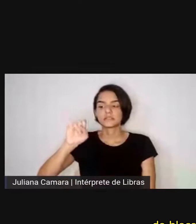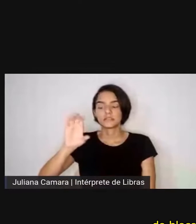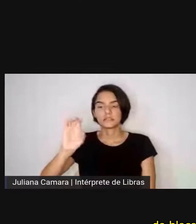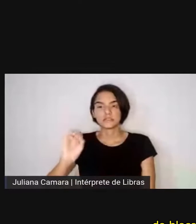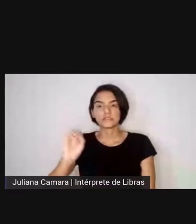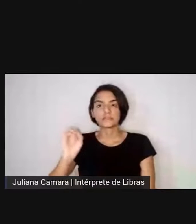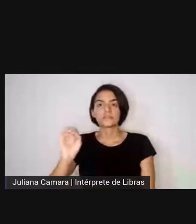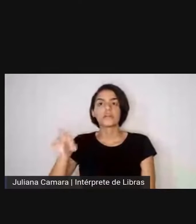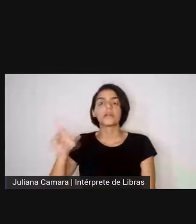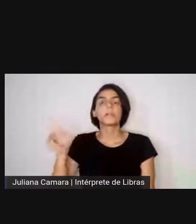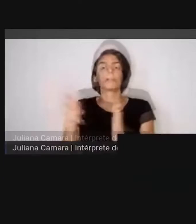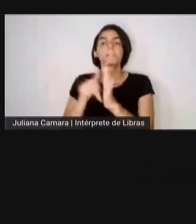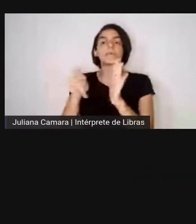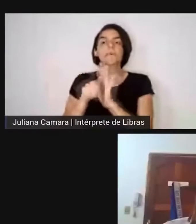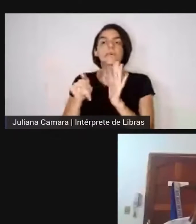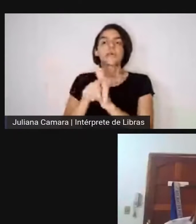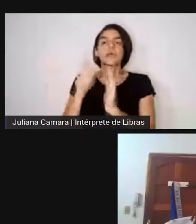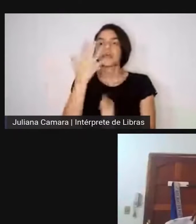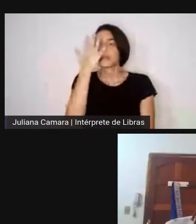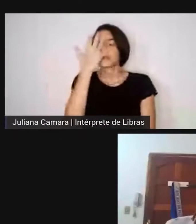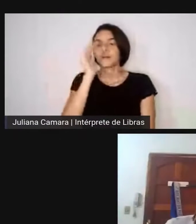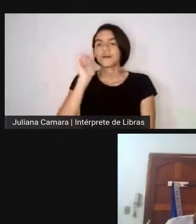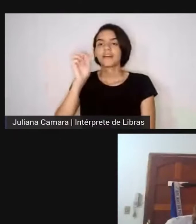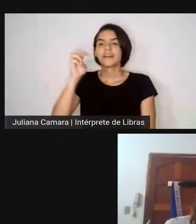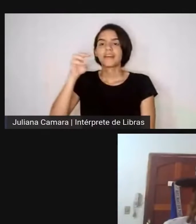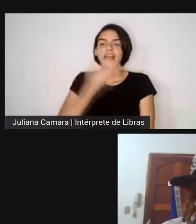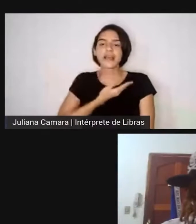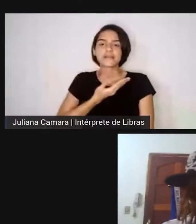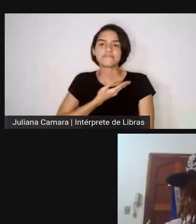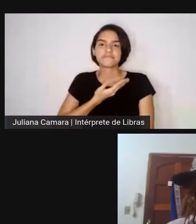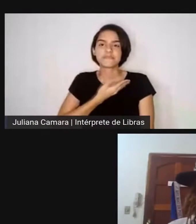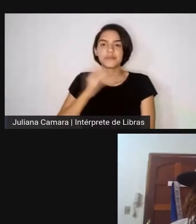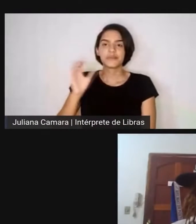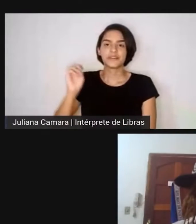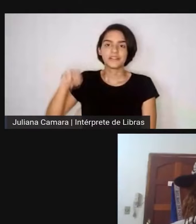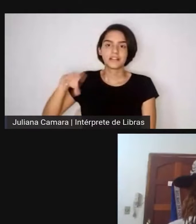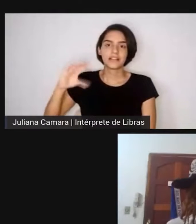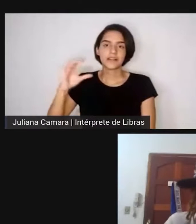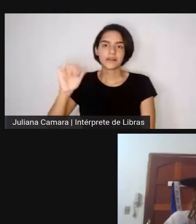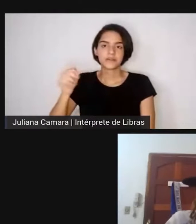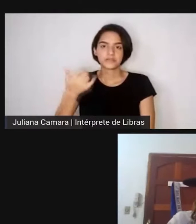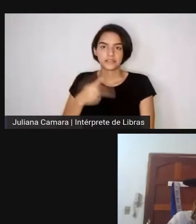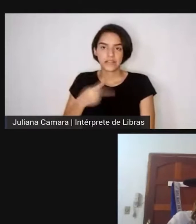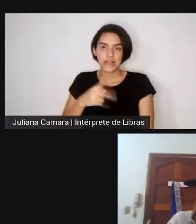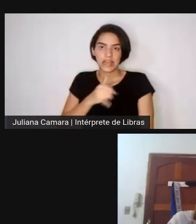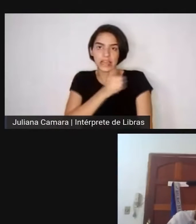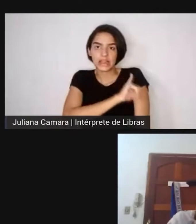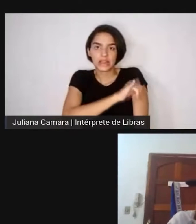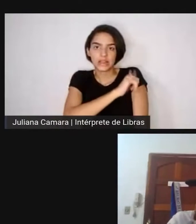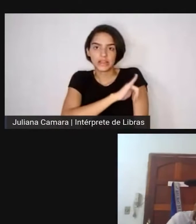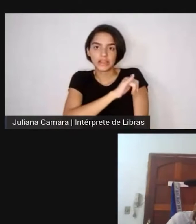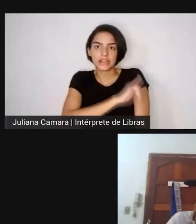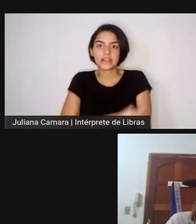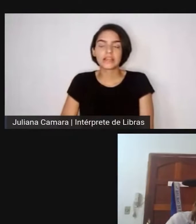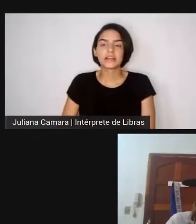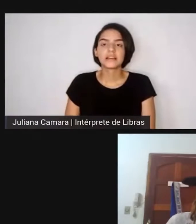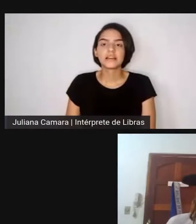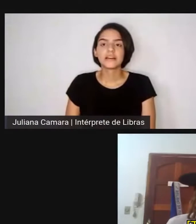do Rio de Janeiro. Na tela, André, Cisão e a intérprete Juliana. Logo em seguida, André sai da